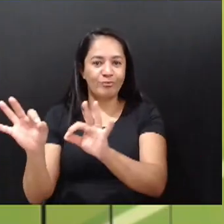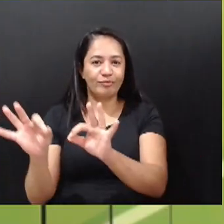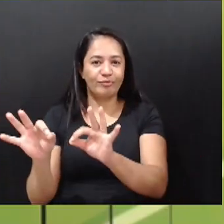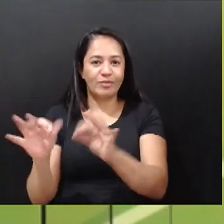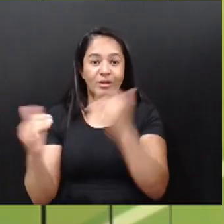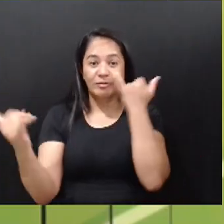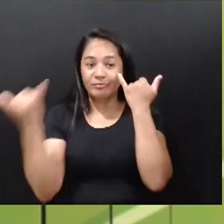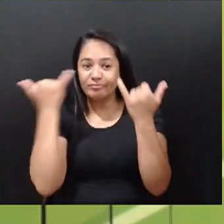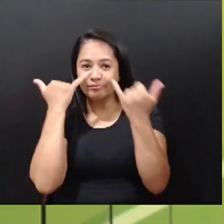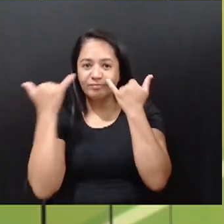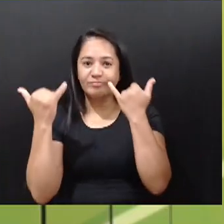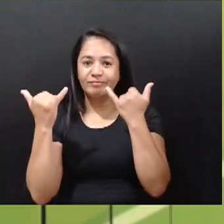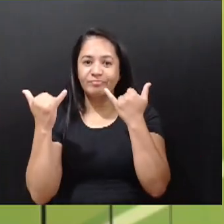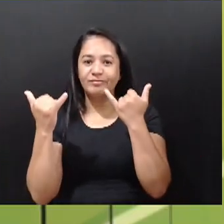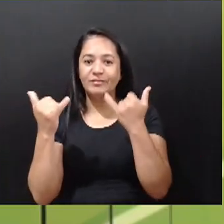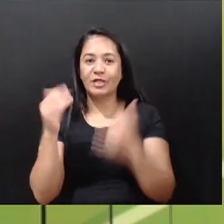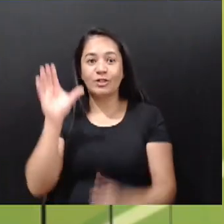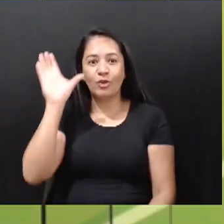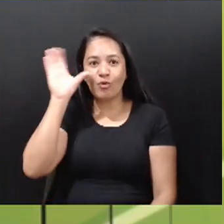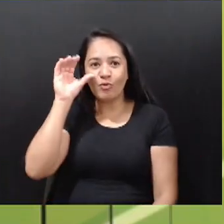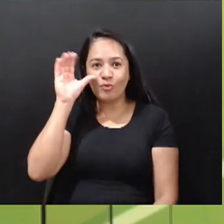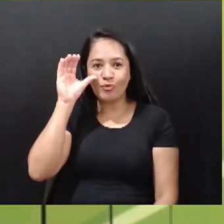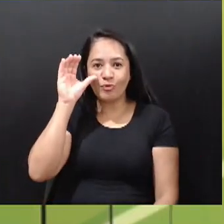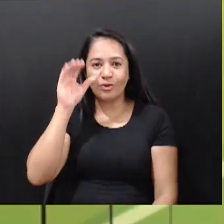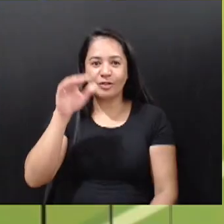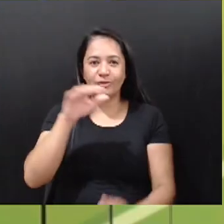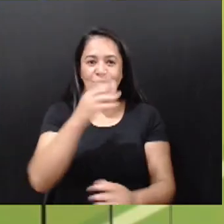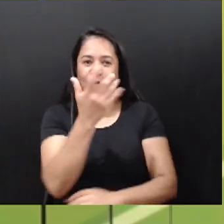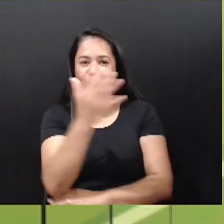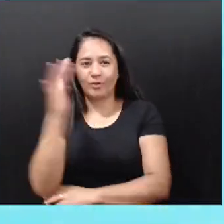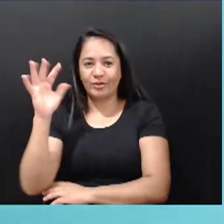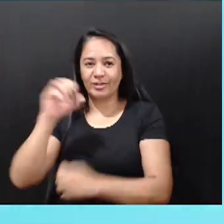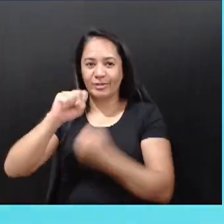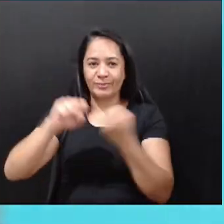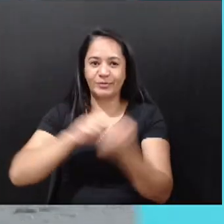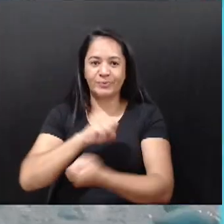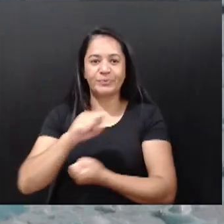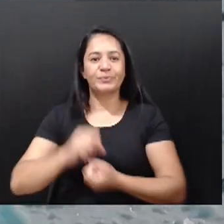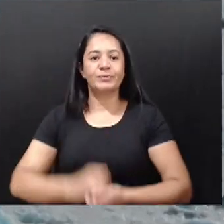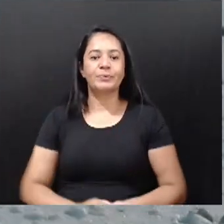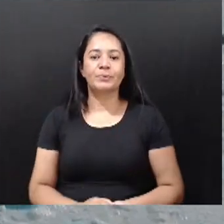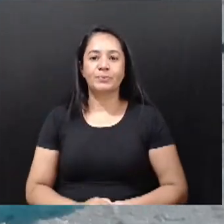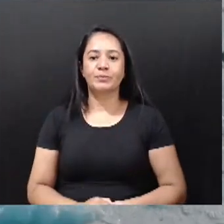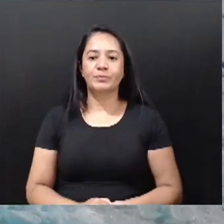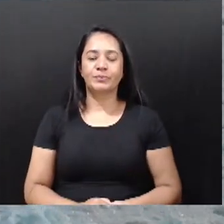e curiosidades sobre meio ambiente e sustentabilidade.